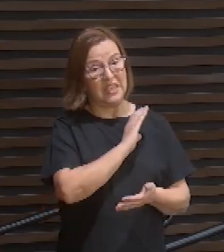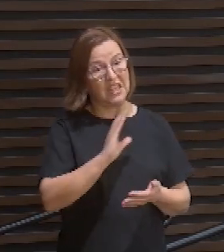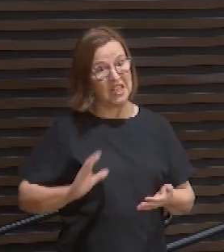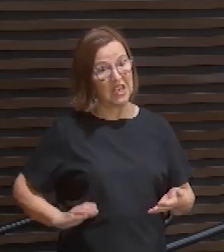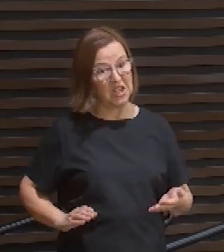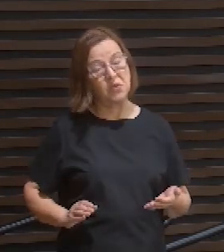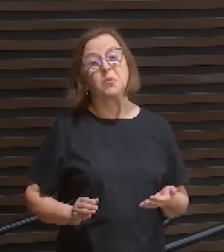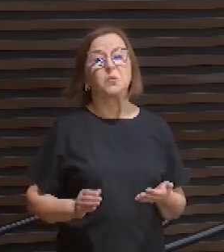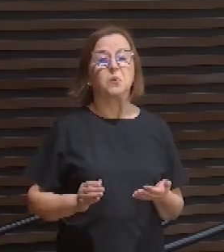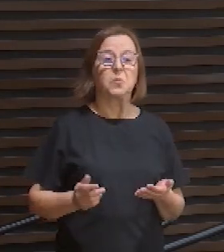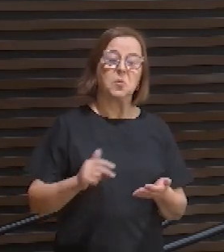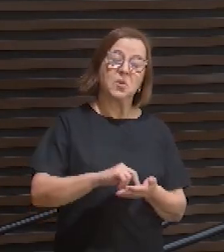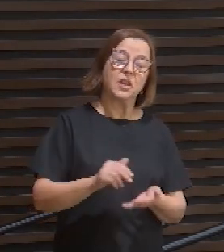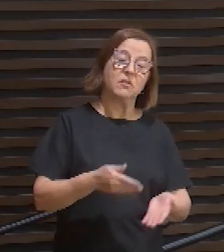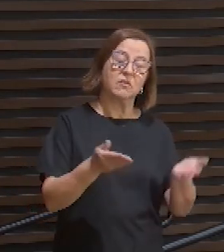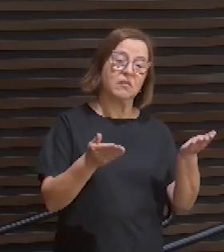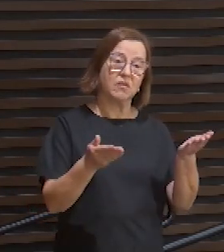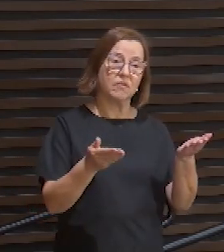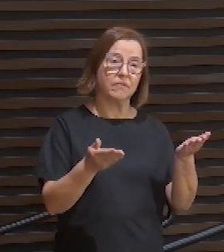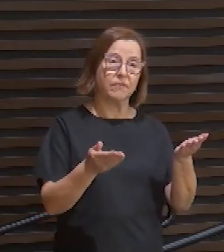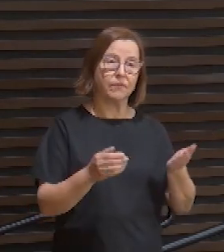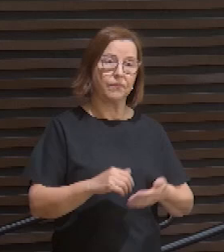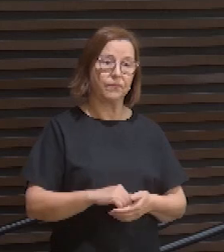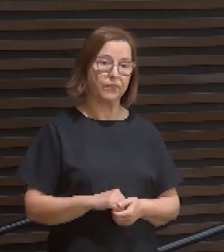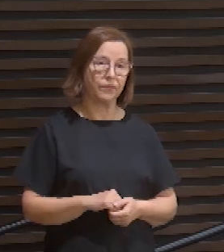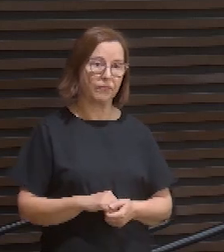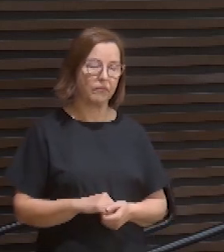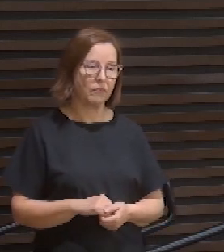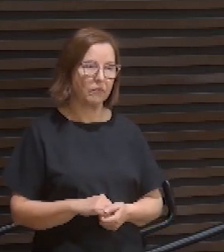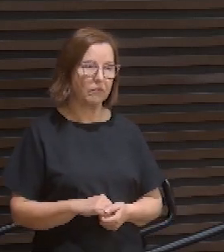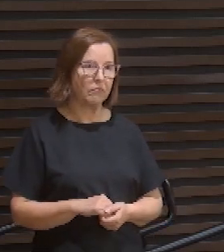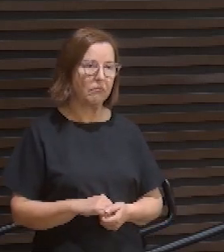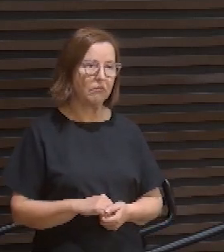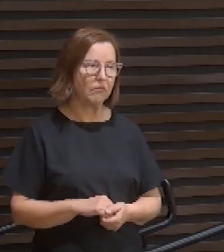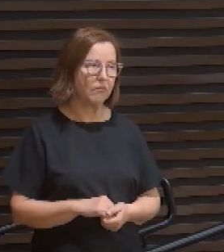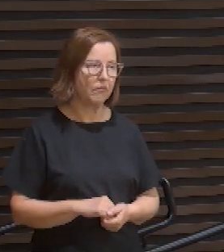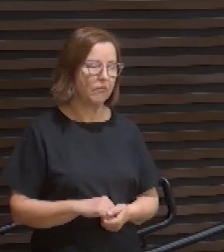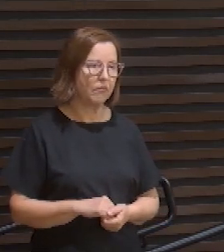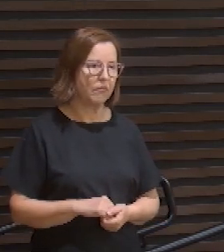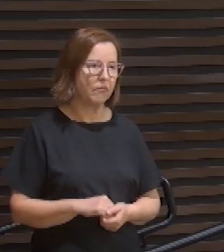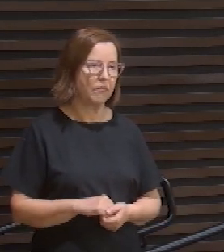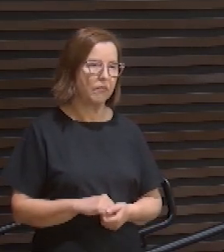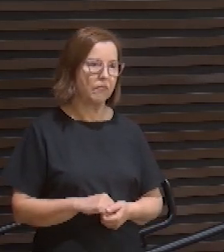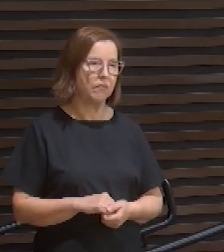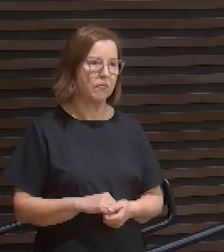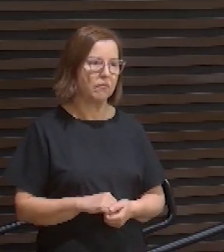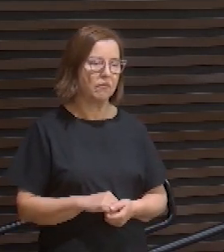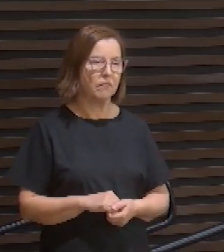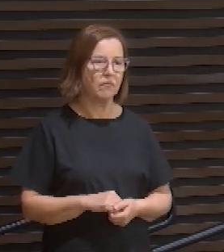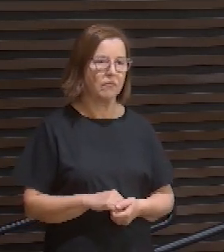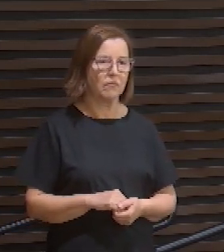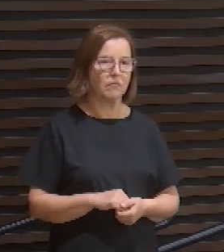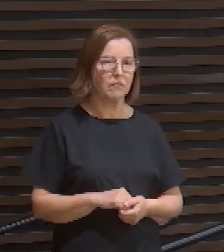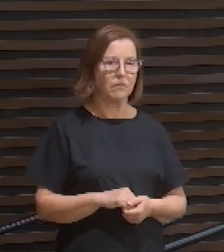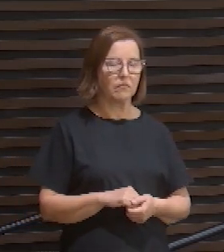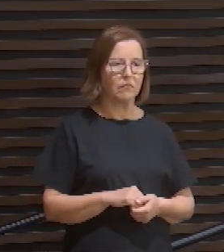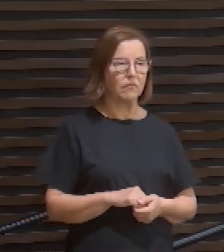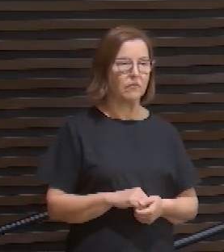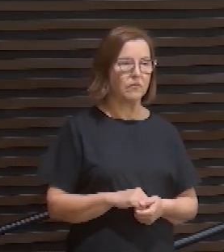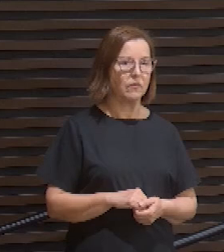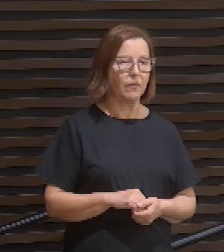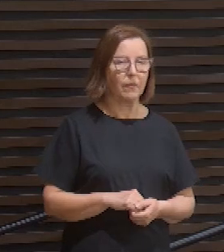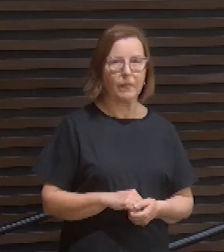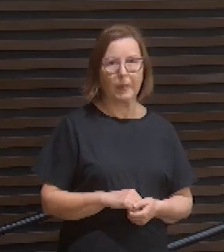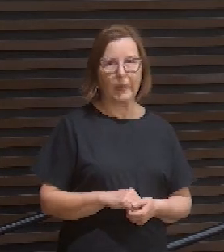lógica com uma consequência teológica. Se não há ressurreição, Cristo não ressuscitou. Primeira implicação teológica. Segunda